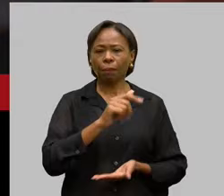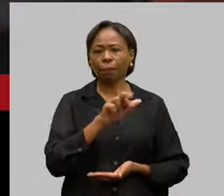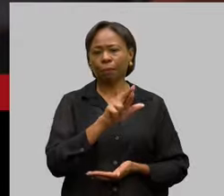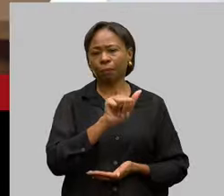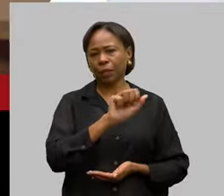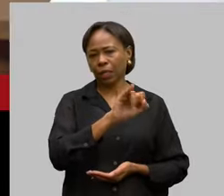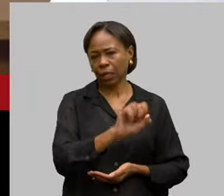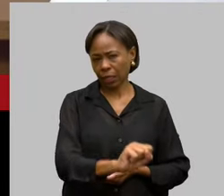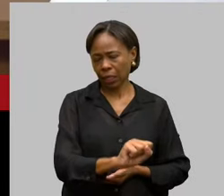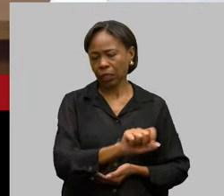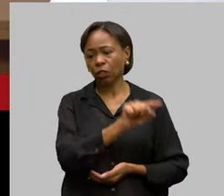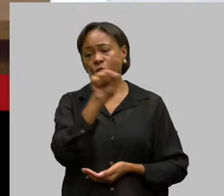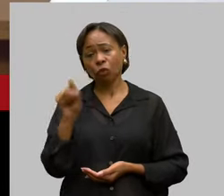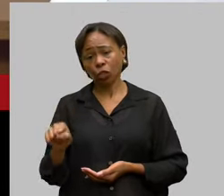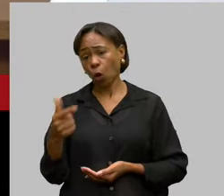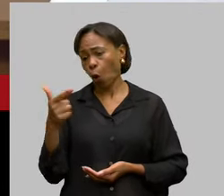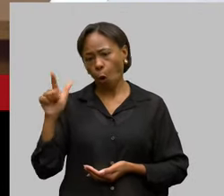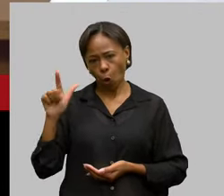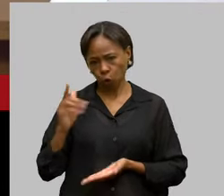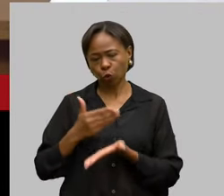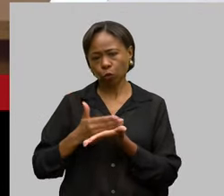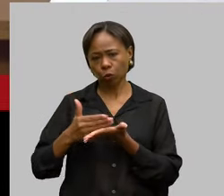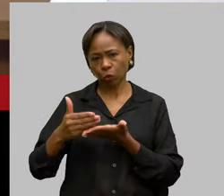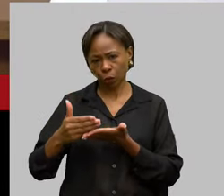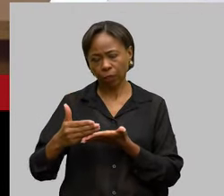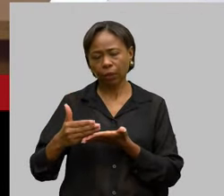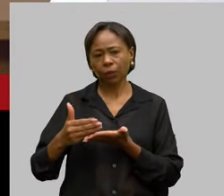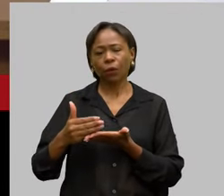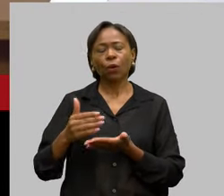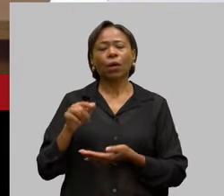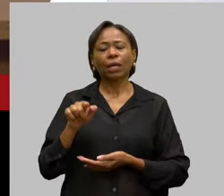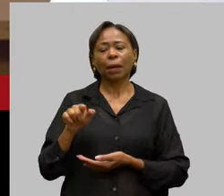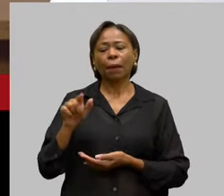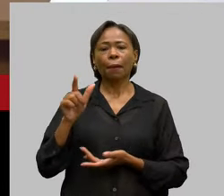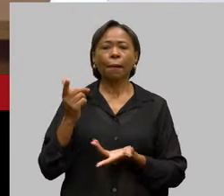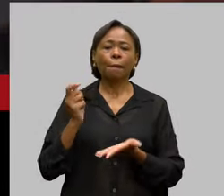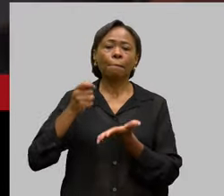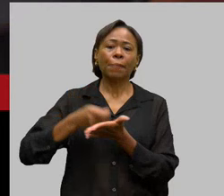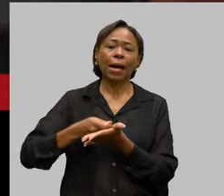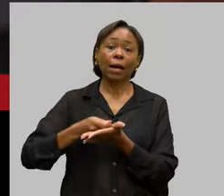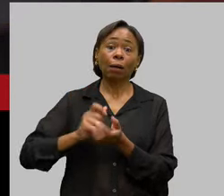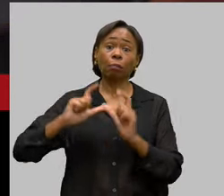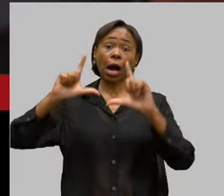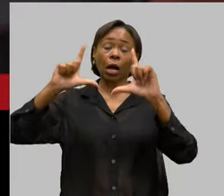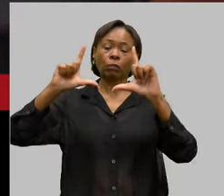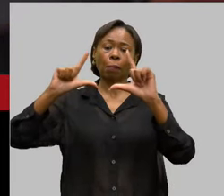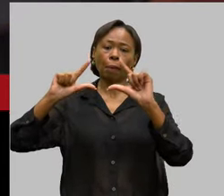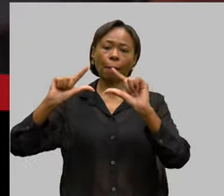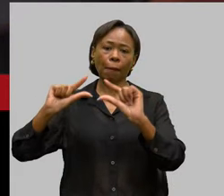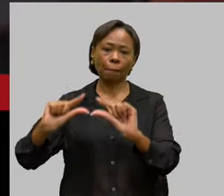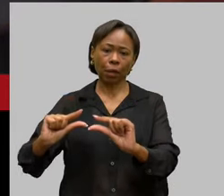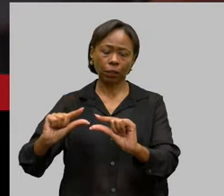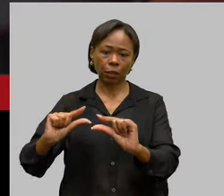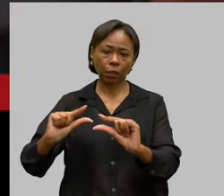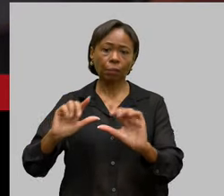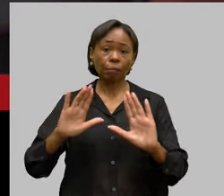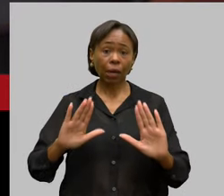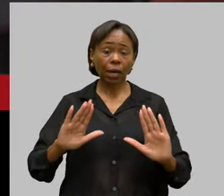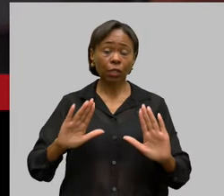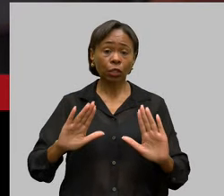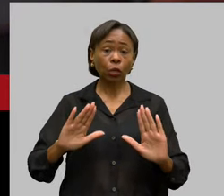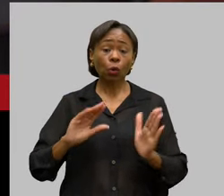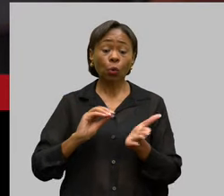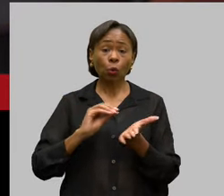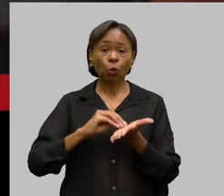mais acaba pagando menos você concorda que no meio do caminho o saldo devedor Será diferente eh no mundo atuarial é muito parecido a gente tem